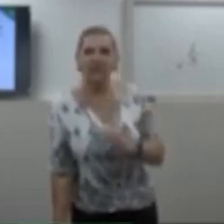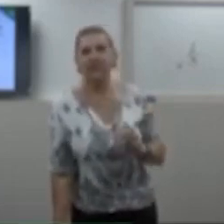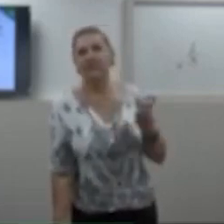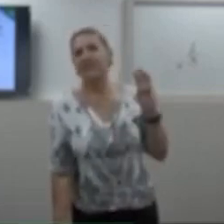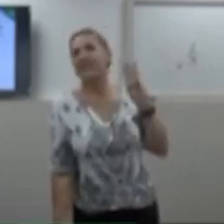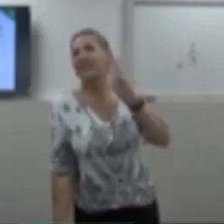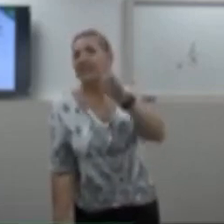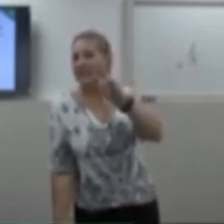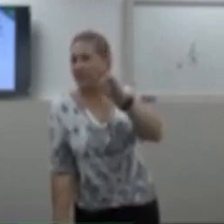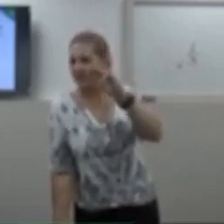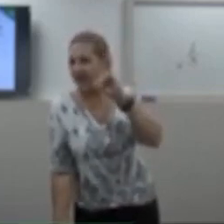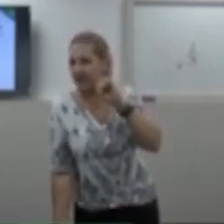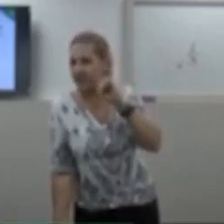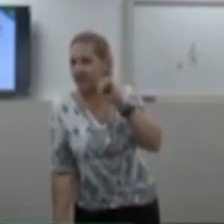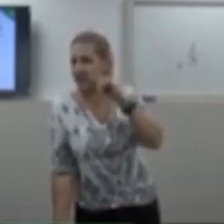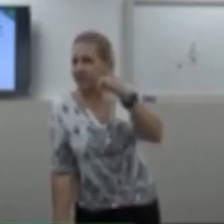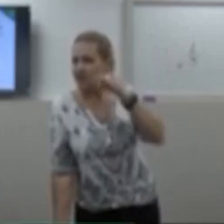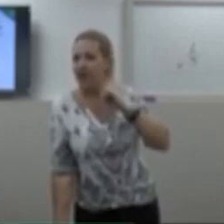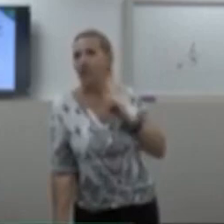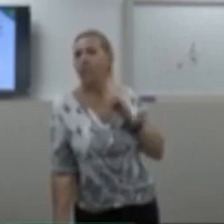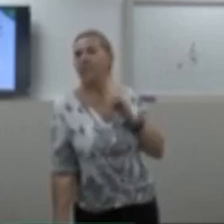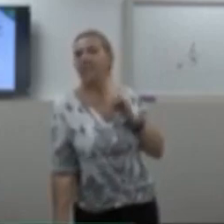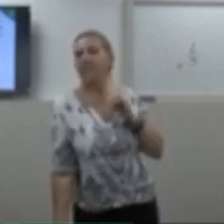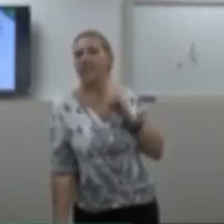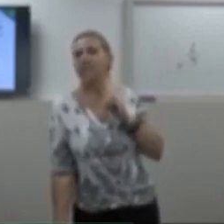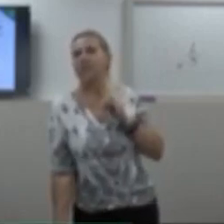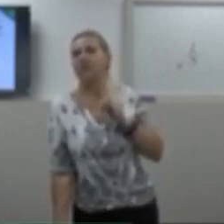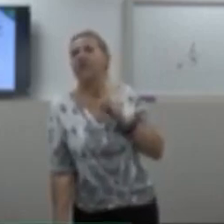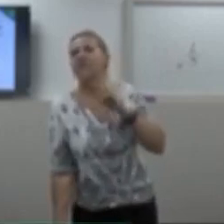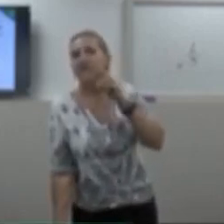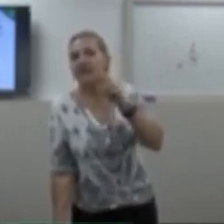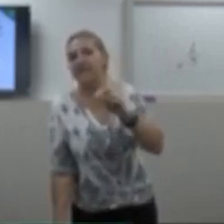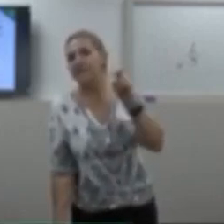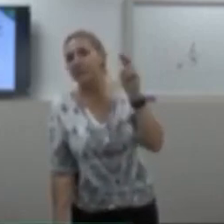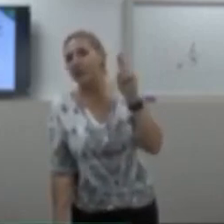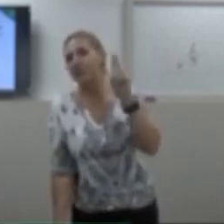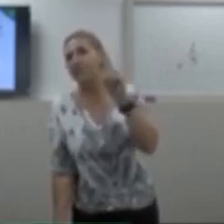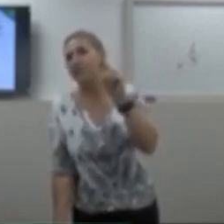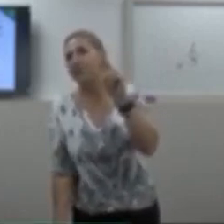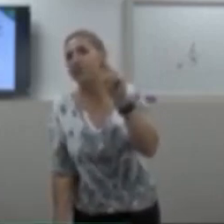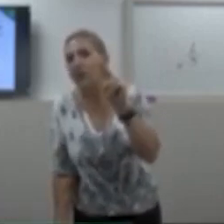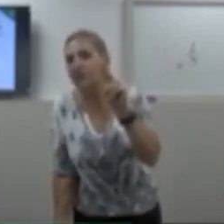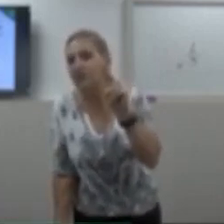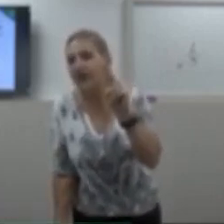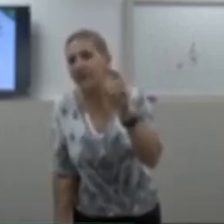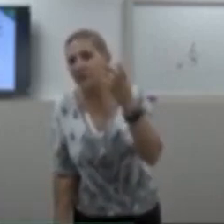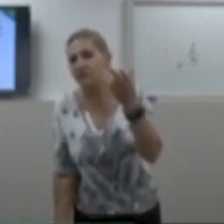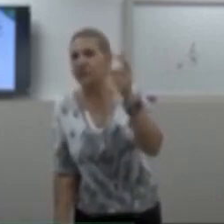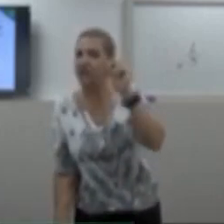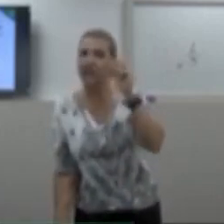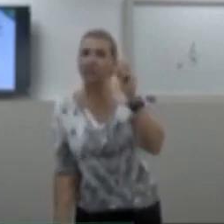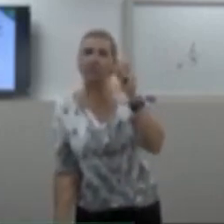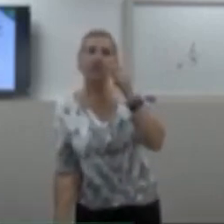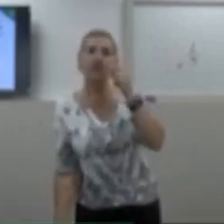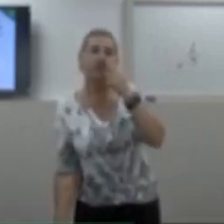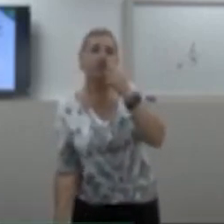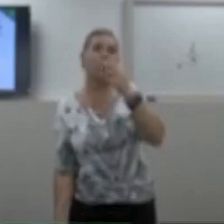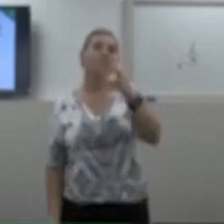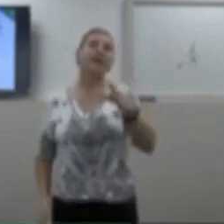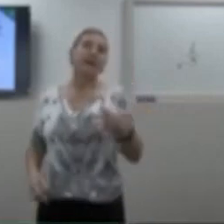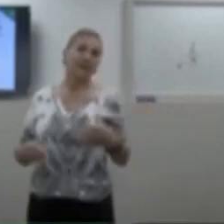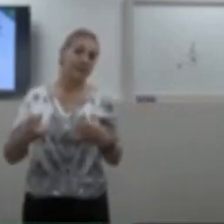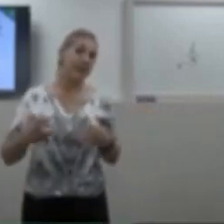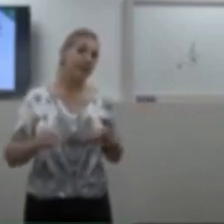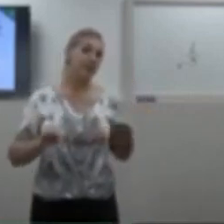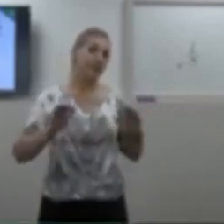nessa estrofe você tem três versos, é um terceto. Se nessa estrofe você tem dois versos, é um